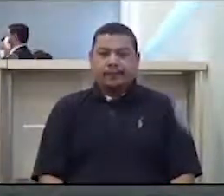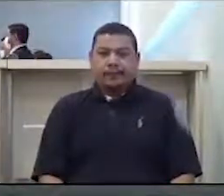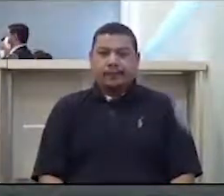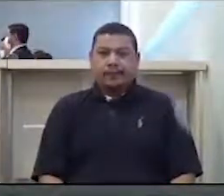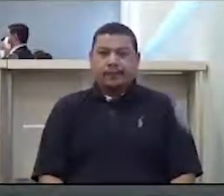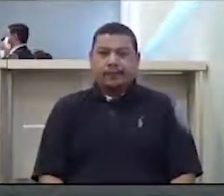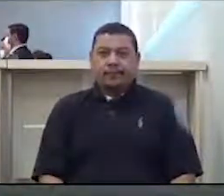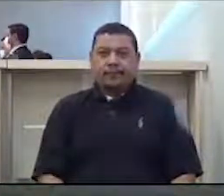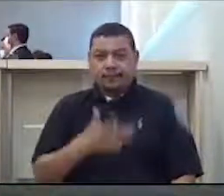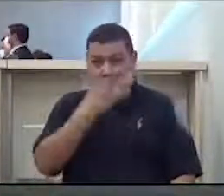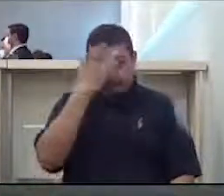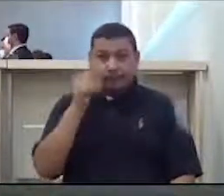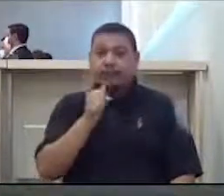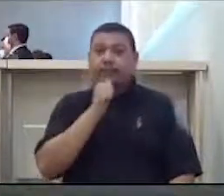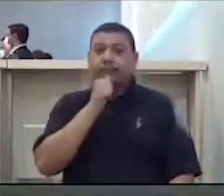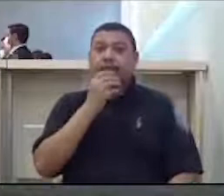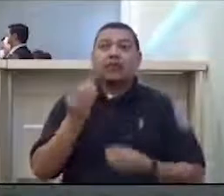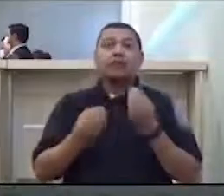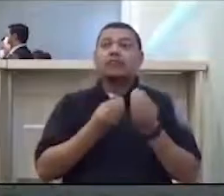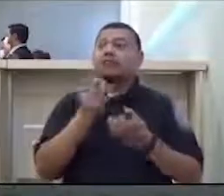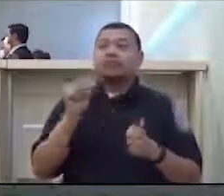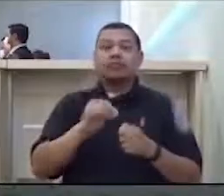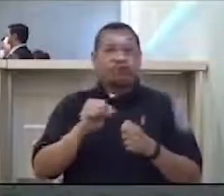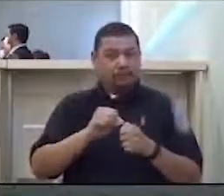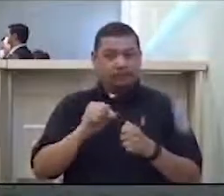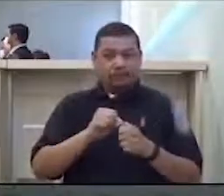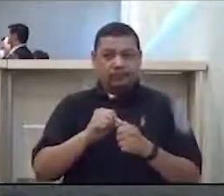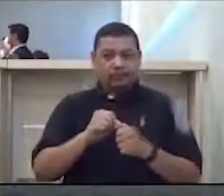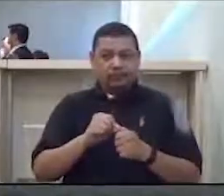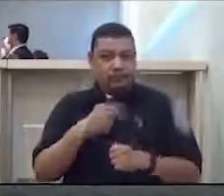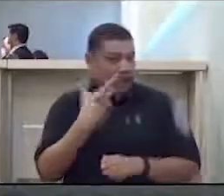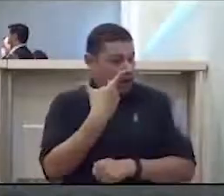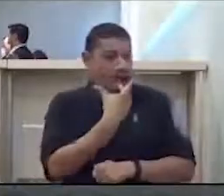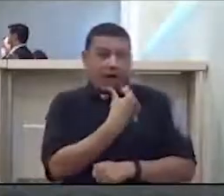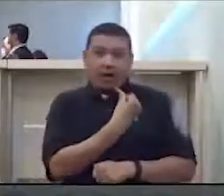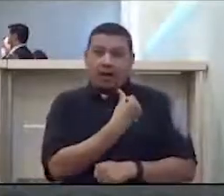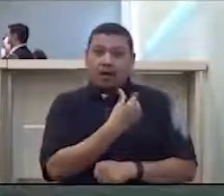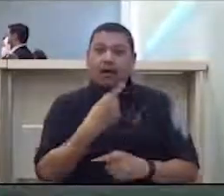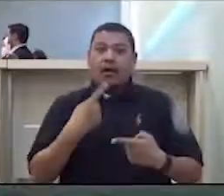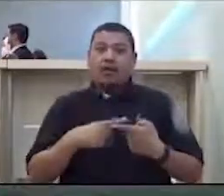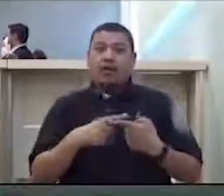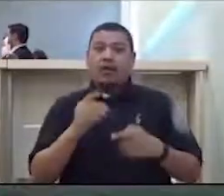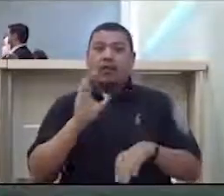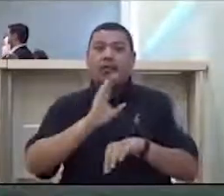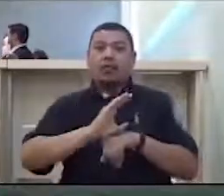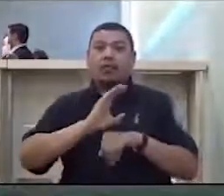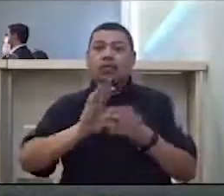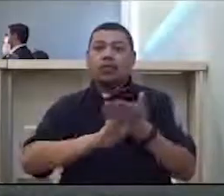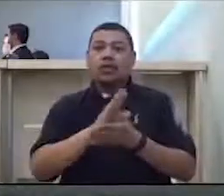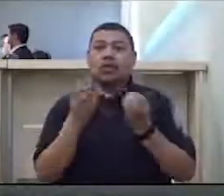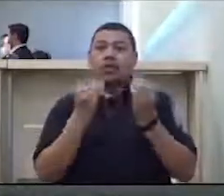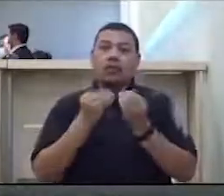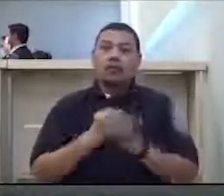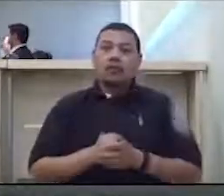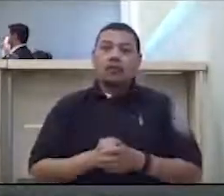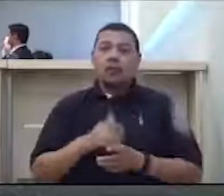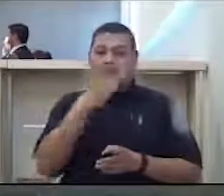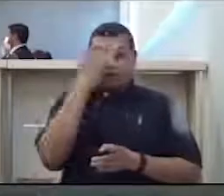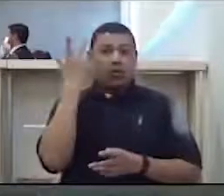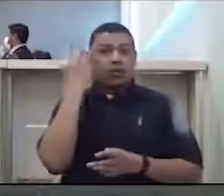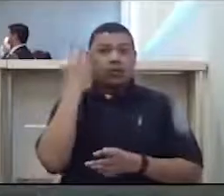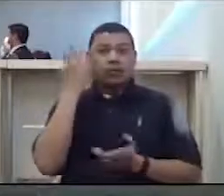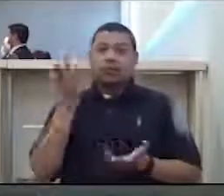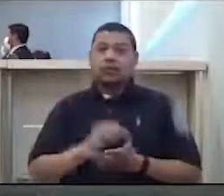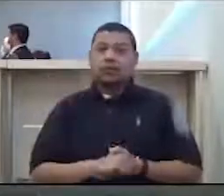não tem como fazer um procedimento médico sem ter um curso, sem ser uma pessoa técnica, enfermagem ou